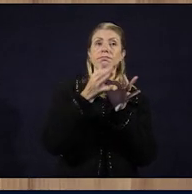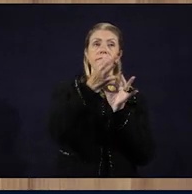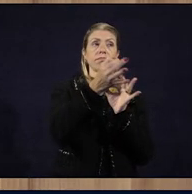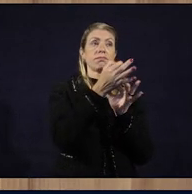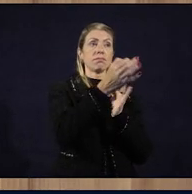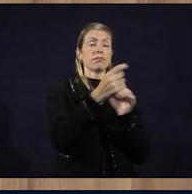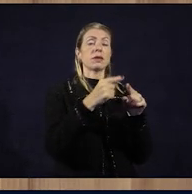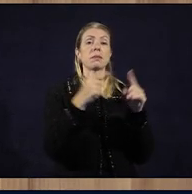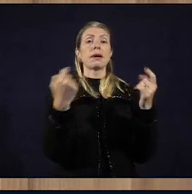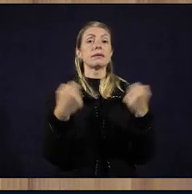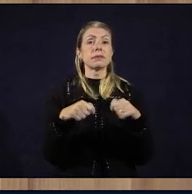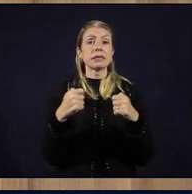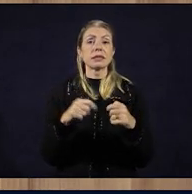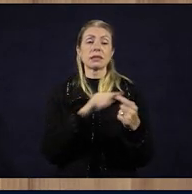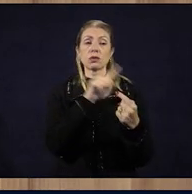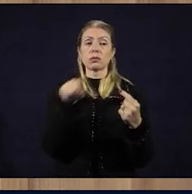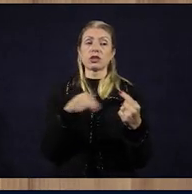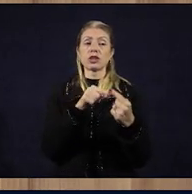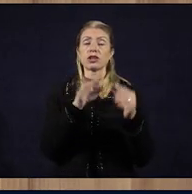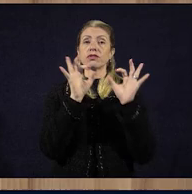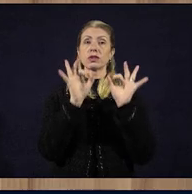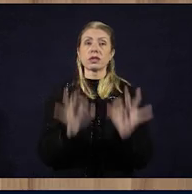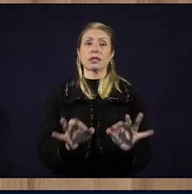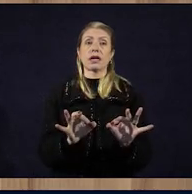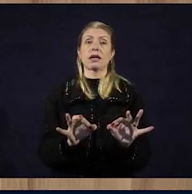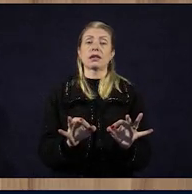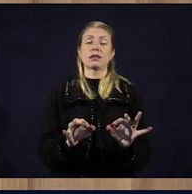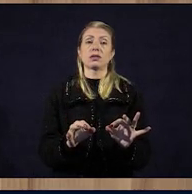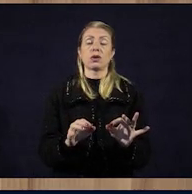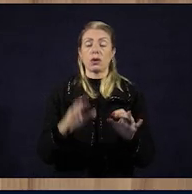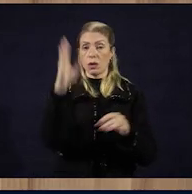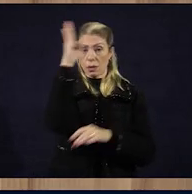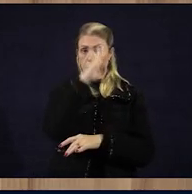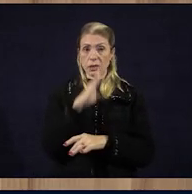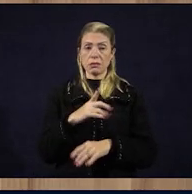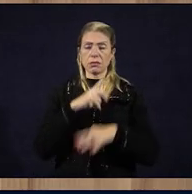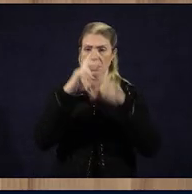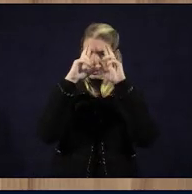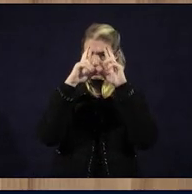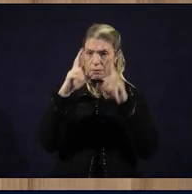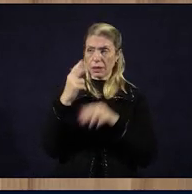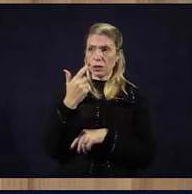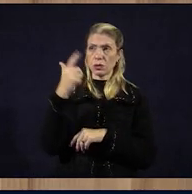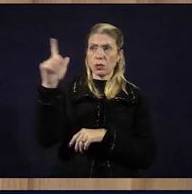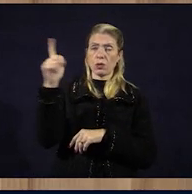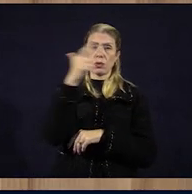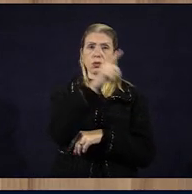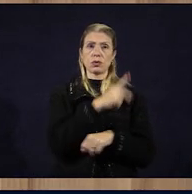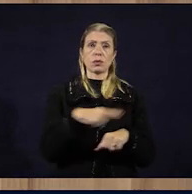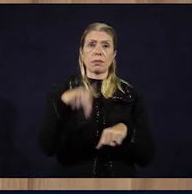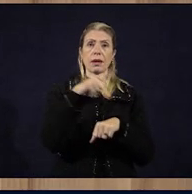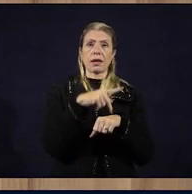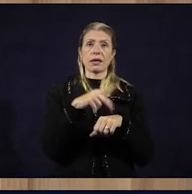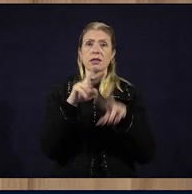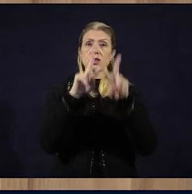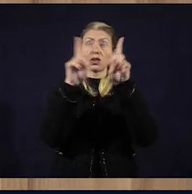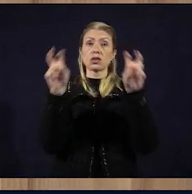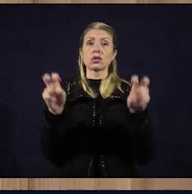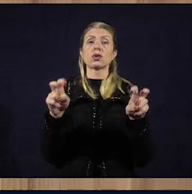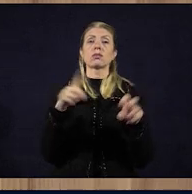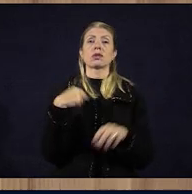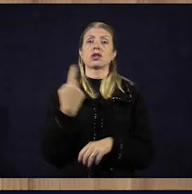acredito que estamos no rumo certo hoje o Brasil é respeitado lá fora pode conversar com qualquer país em relação a